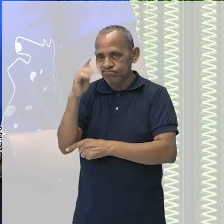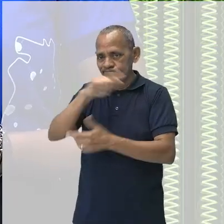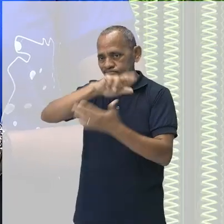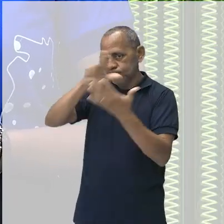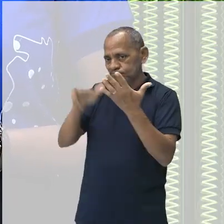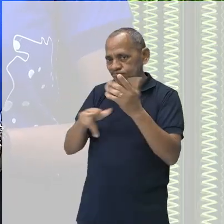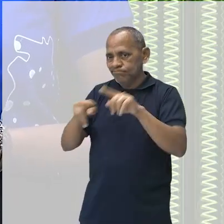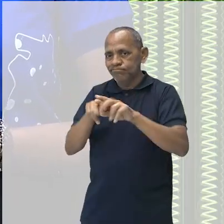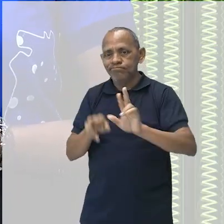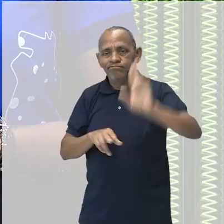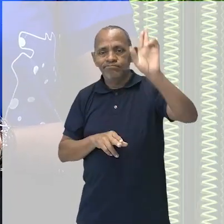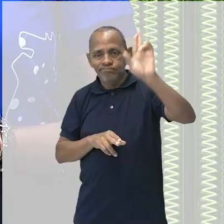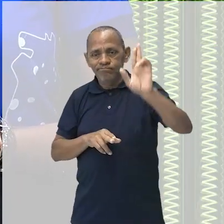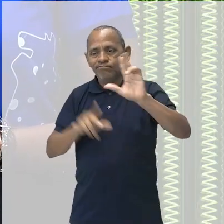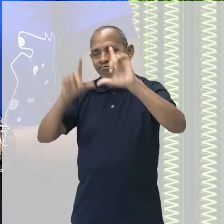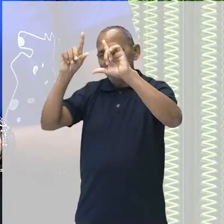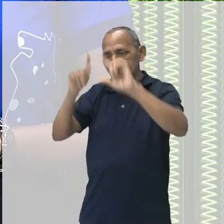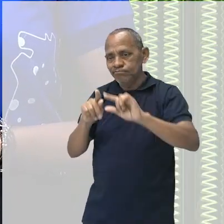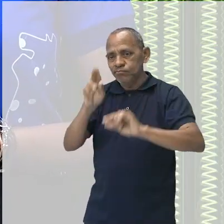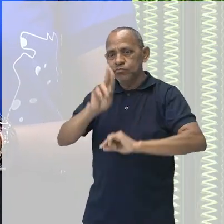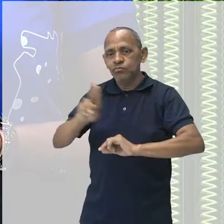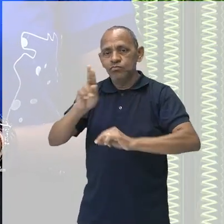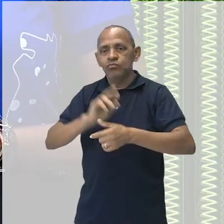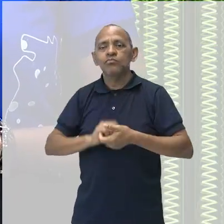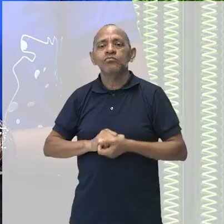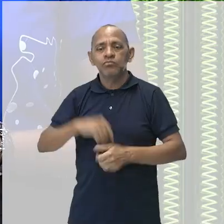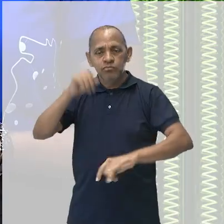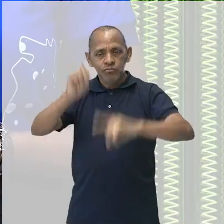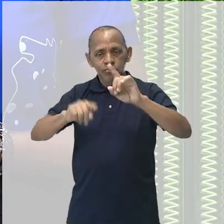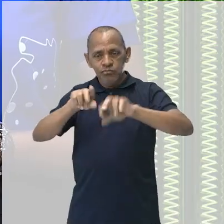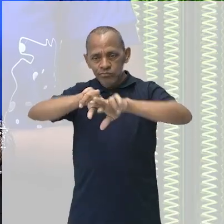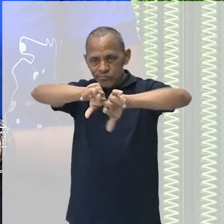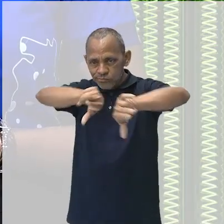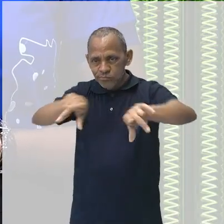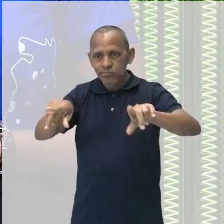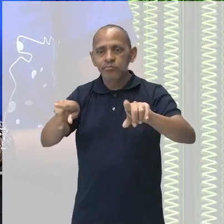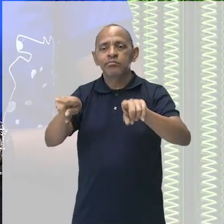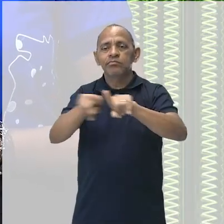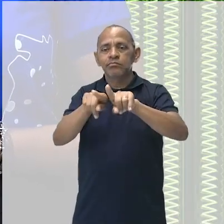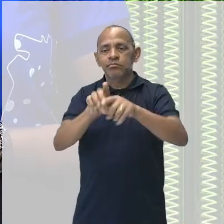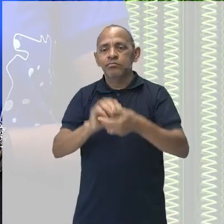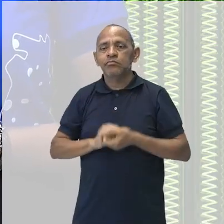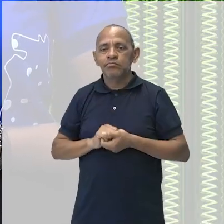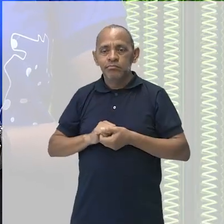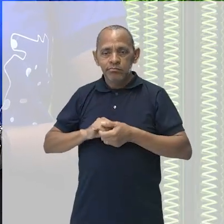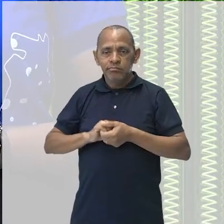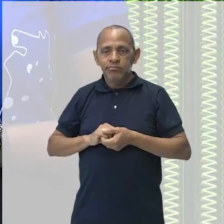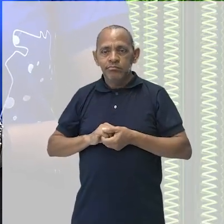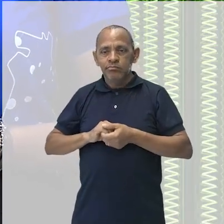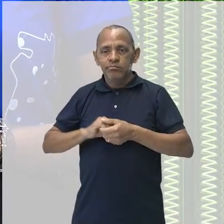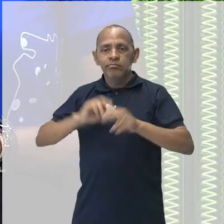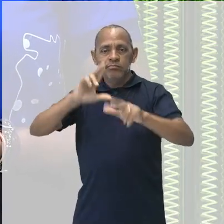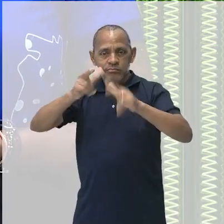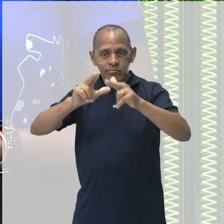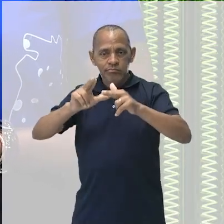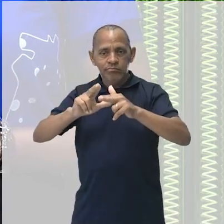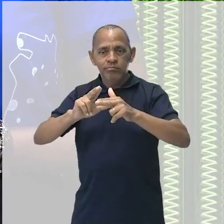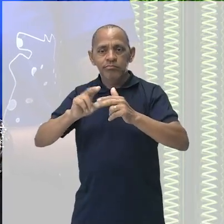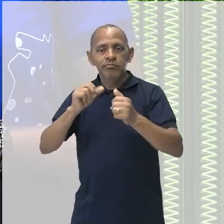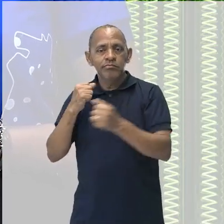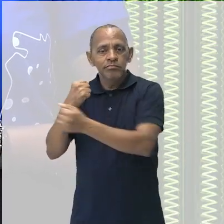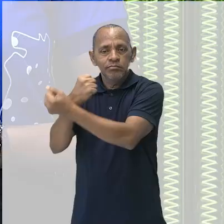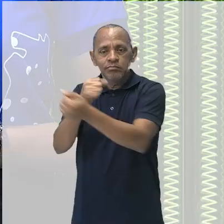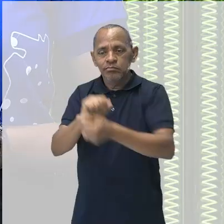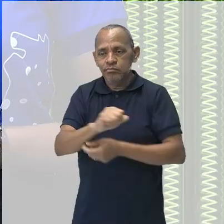do uso de recursos, e a reciclagem ajuda a diminuir a pressão sobre os ecossistemas, permitindo que